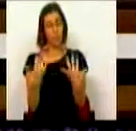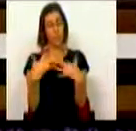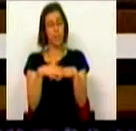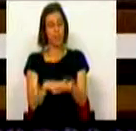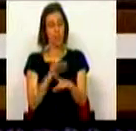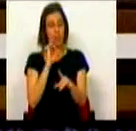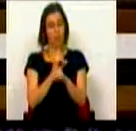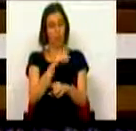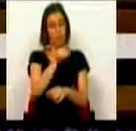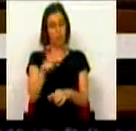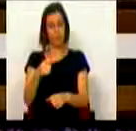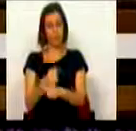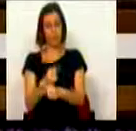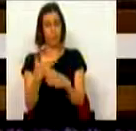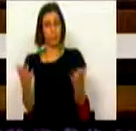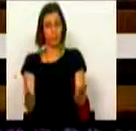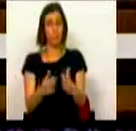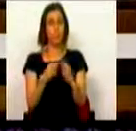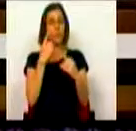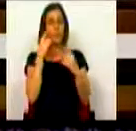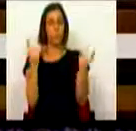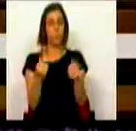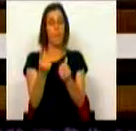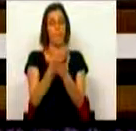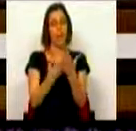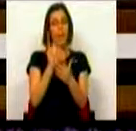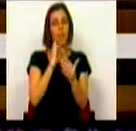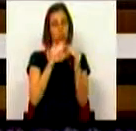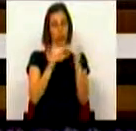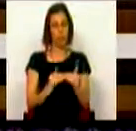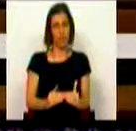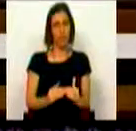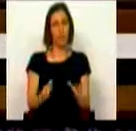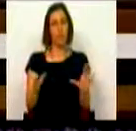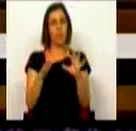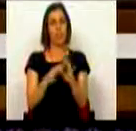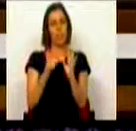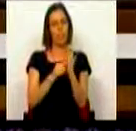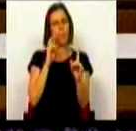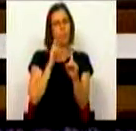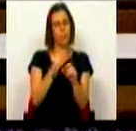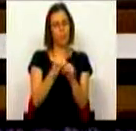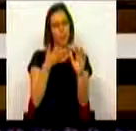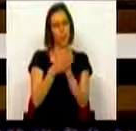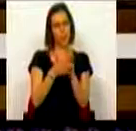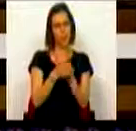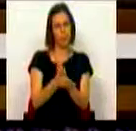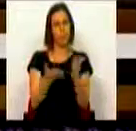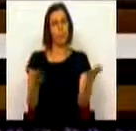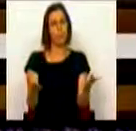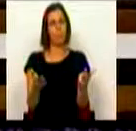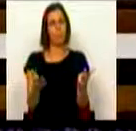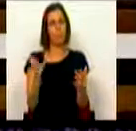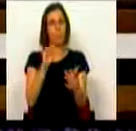integração desses trabalhadores. Trata-se, pois, de um público com marcada desvantagem relativa do ponto de vista da empregabilidade e, portanto, com